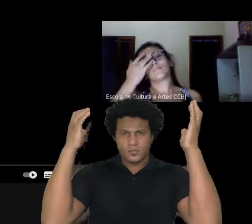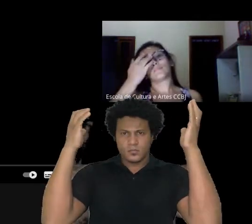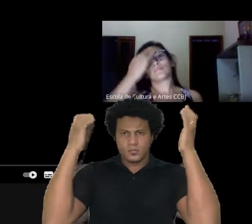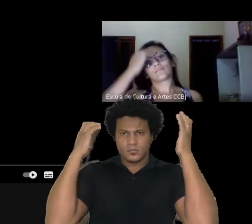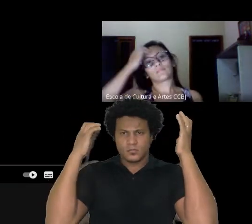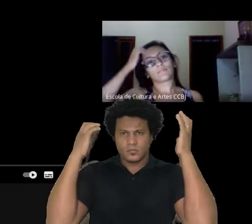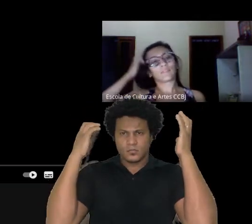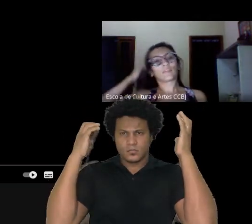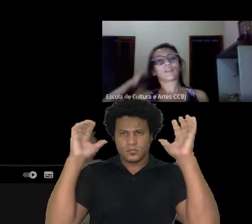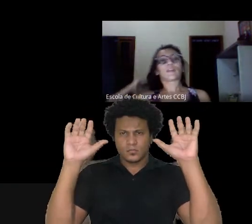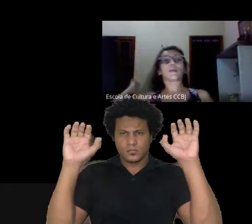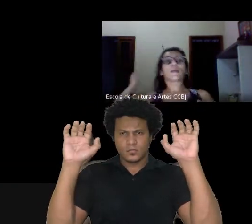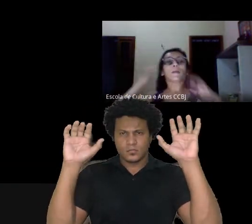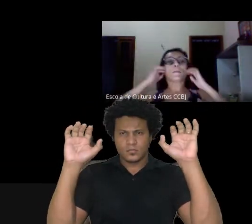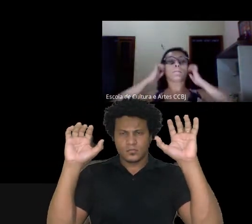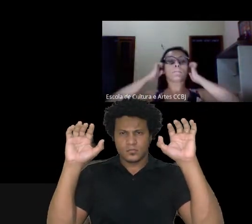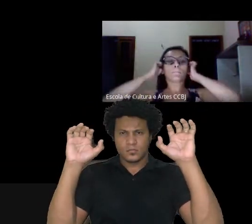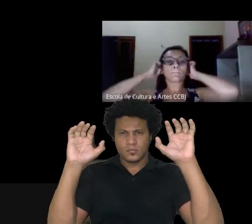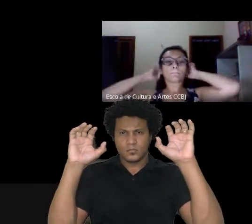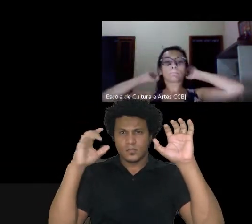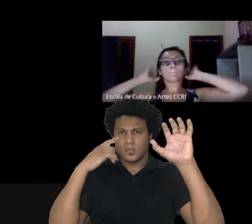movimentam punhos e dedos,